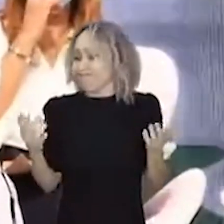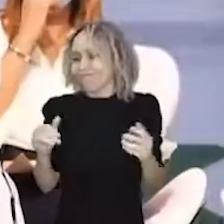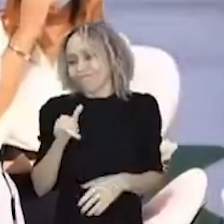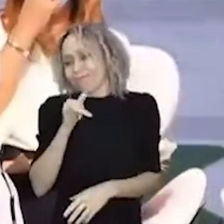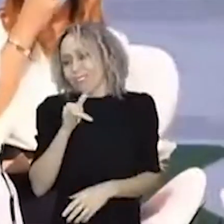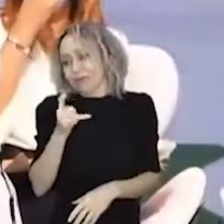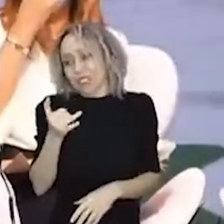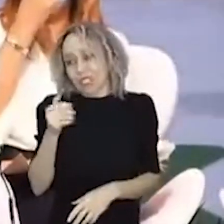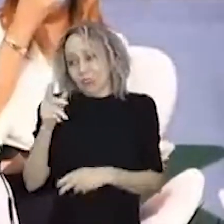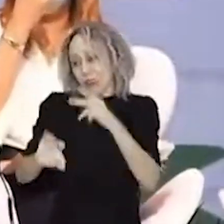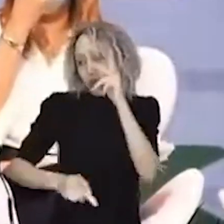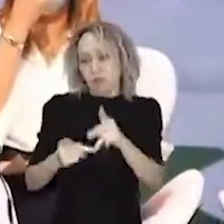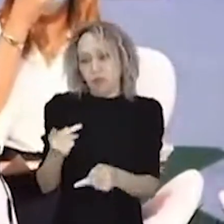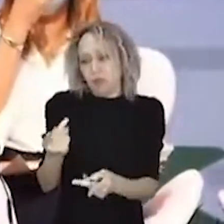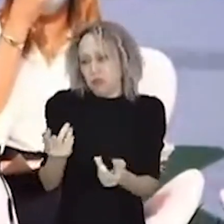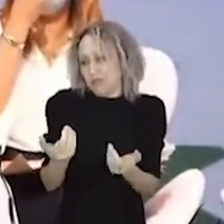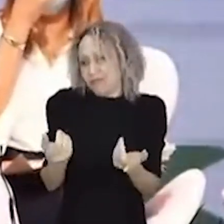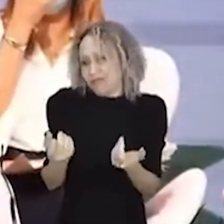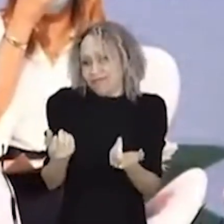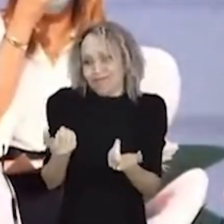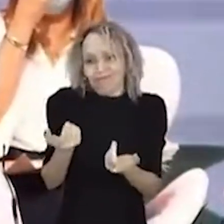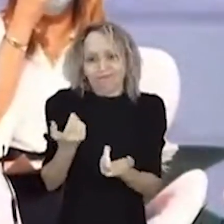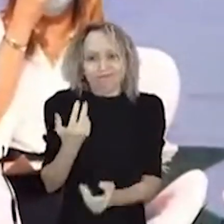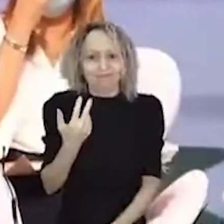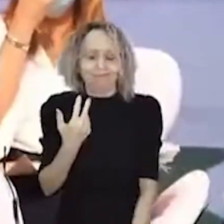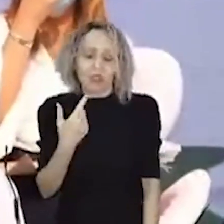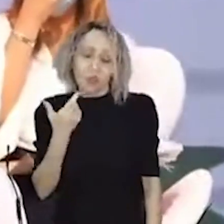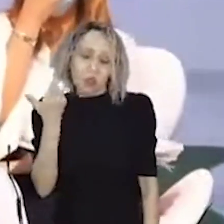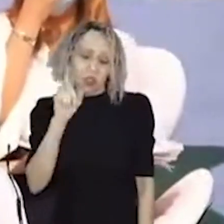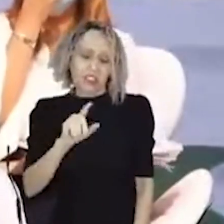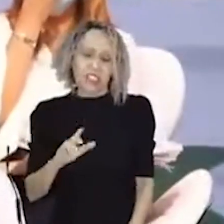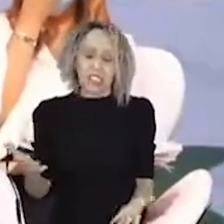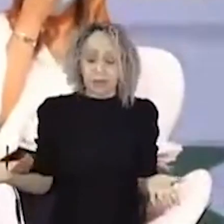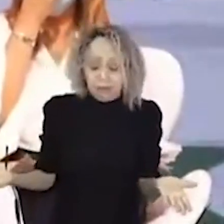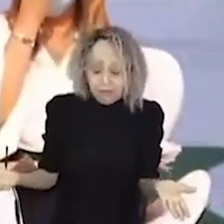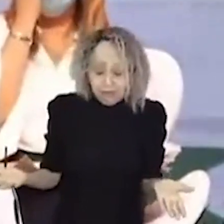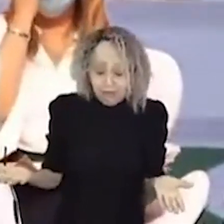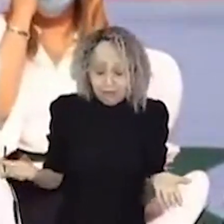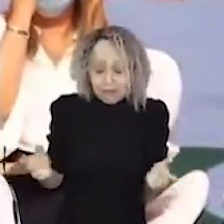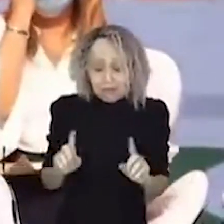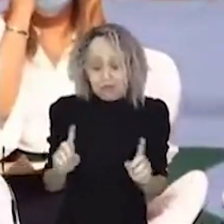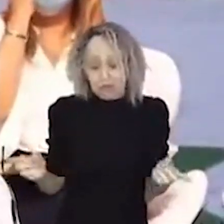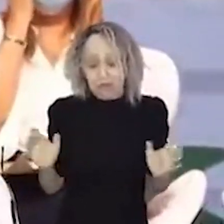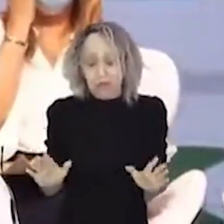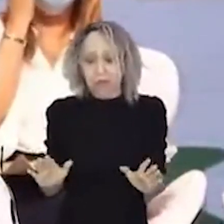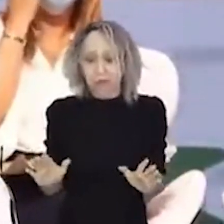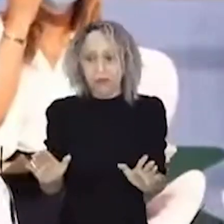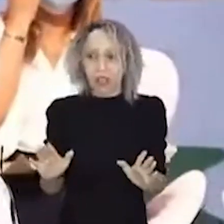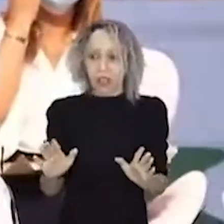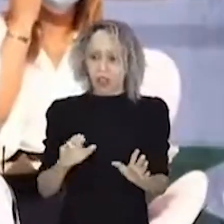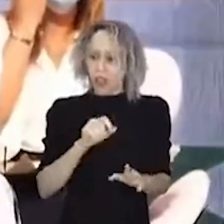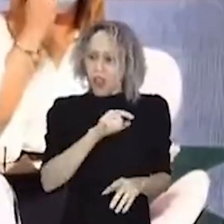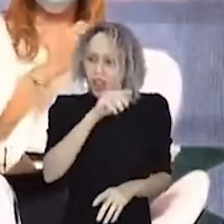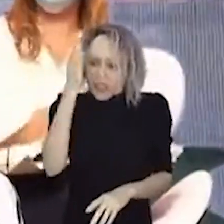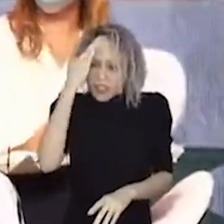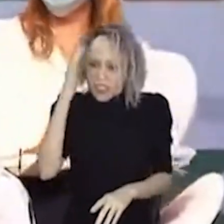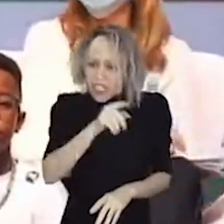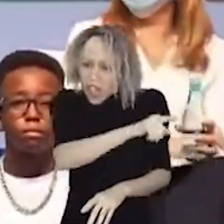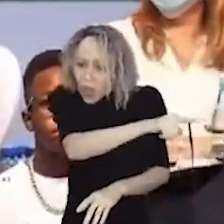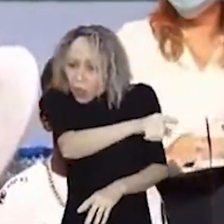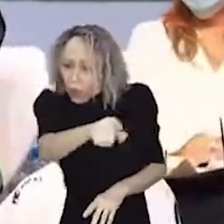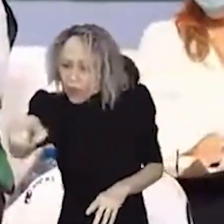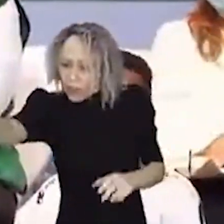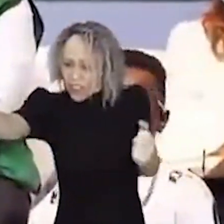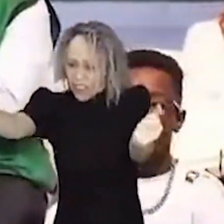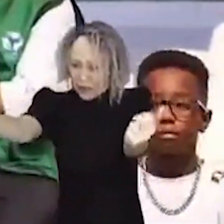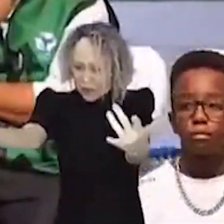de que não serão vocês que terão que ir até o presidente da República. Sou eu, presidente da